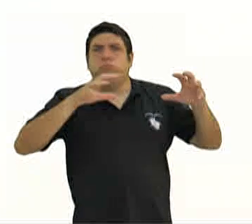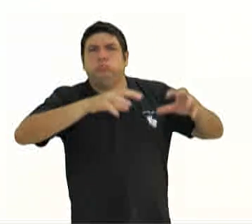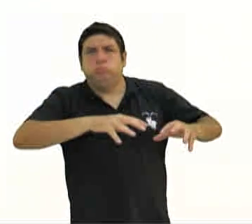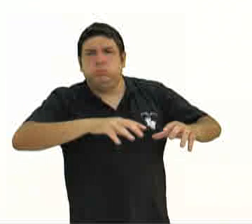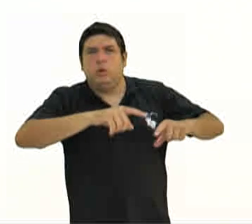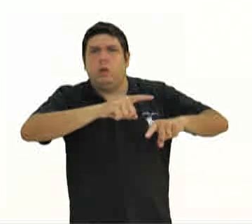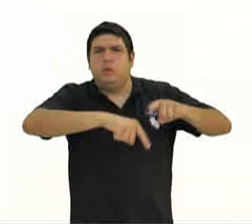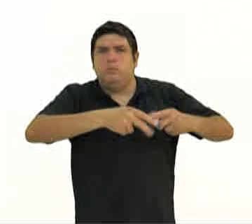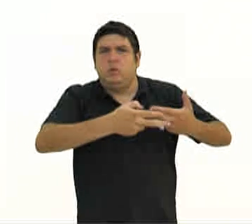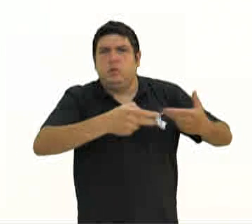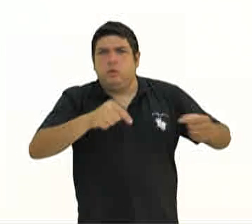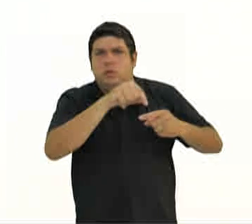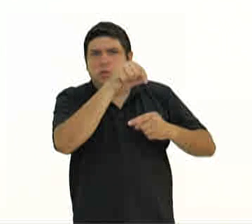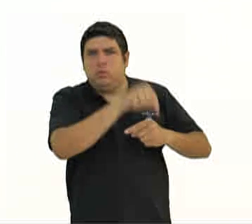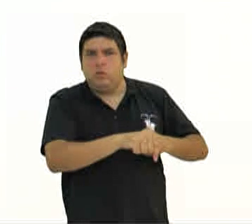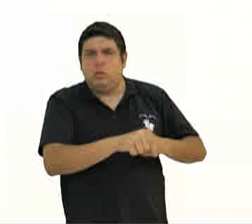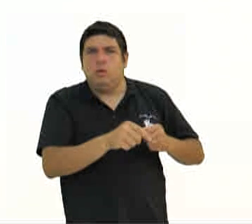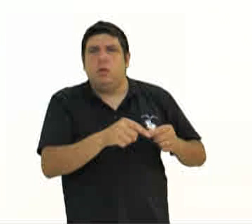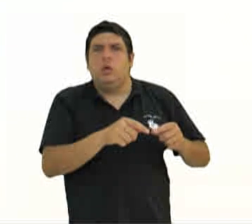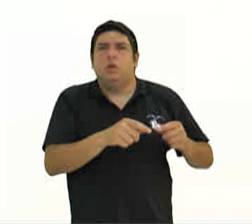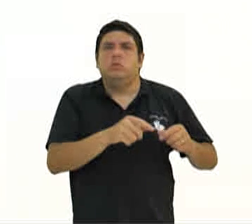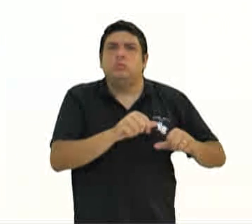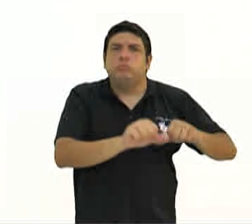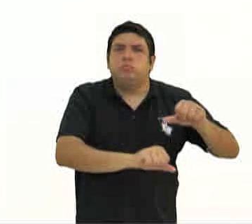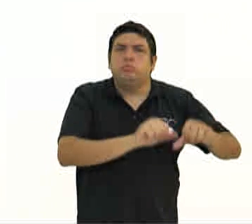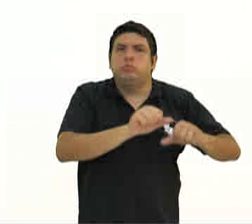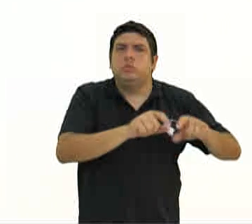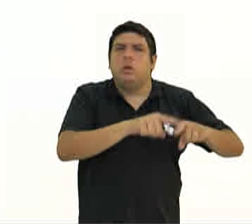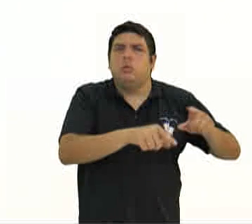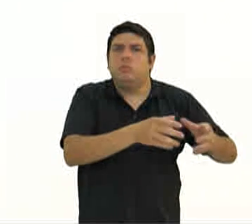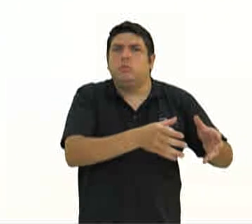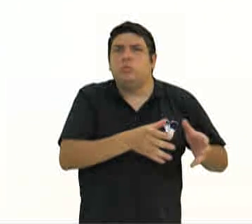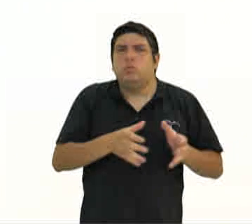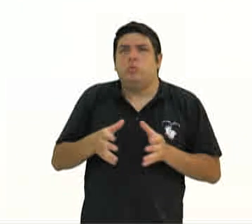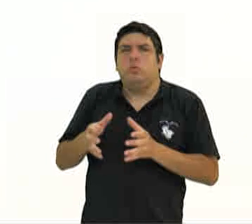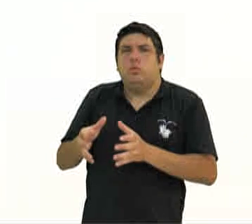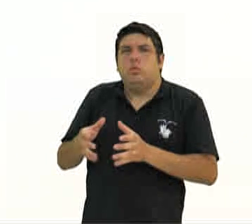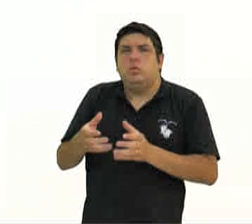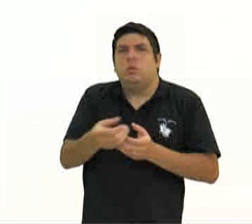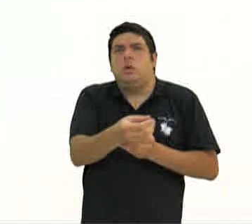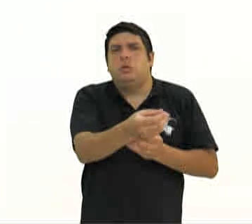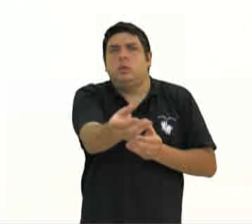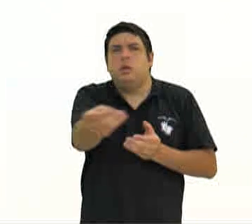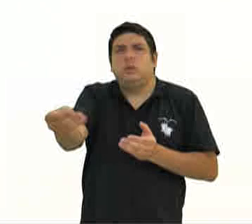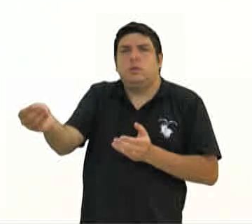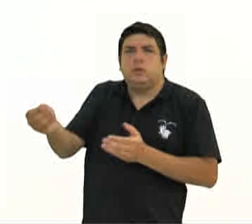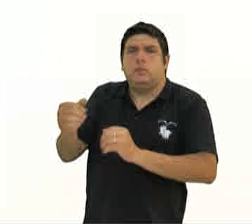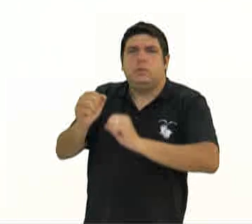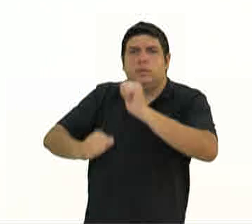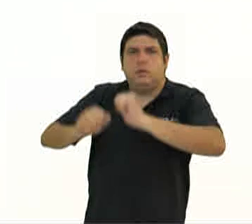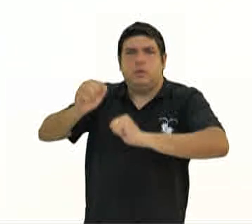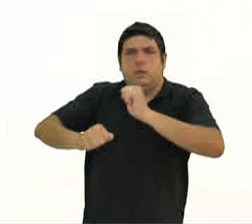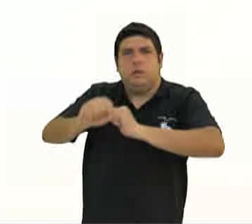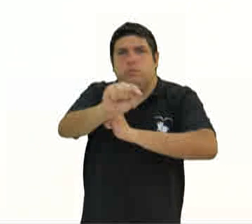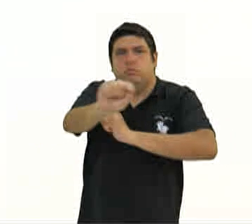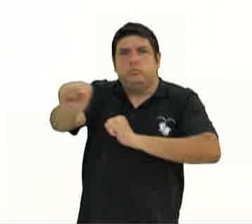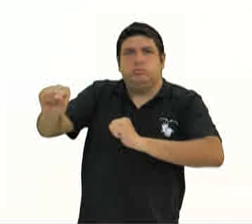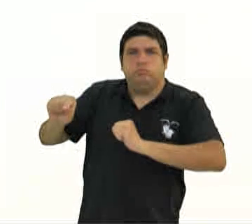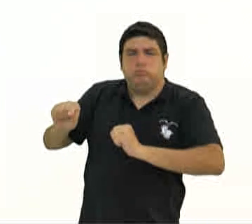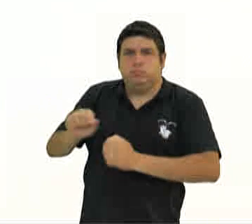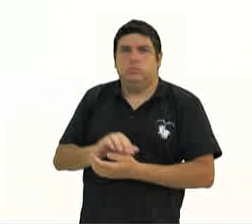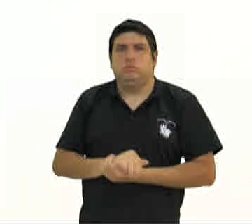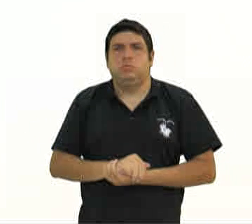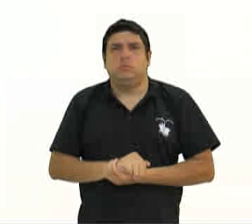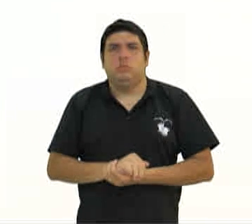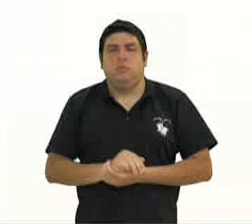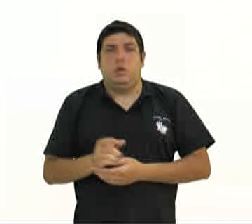matéria-prima em produtos que serão, então, destinados para outras indústrias, certo? Portanto, por transformarem